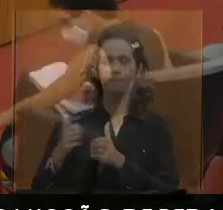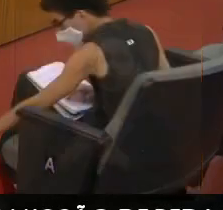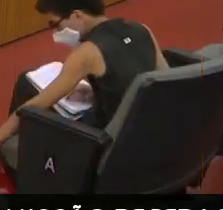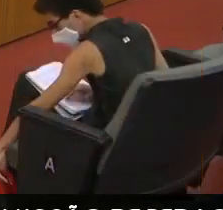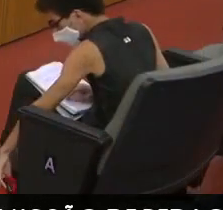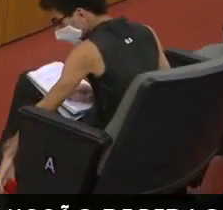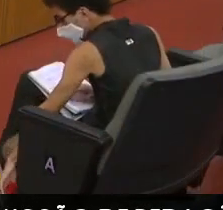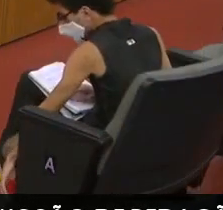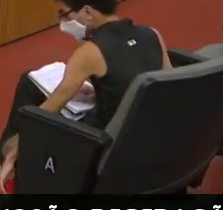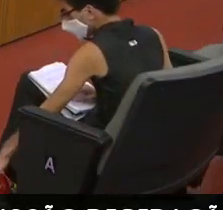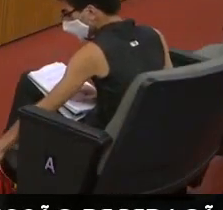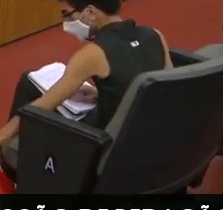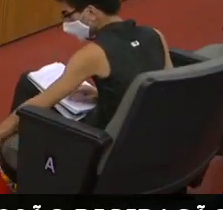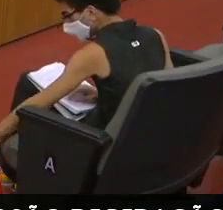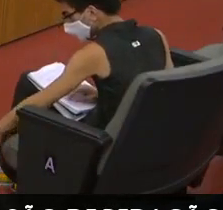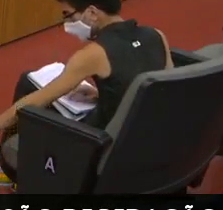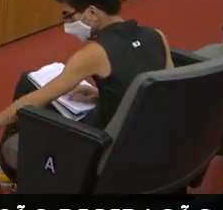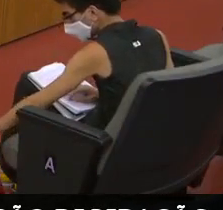Secretária e secretário.